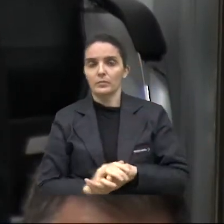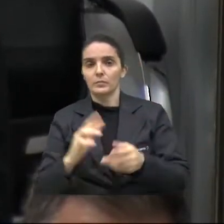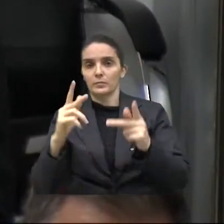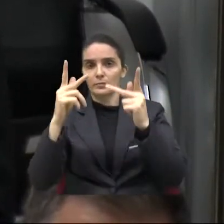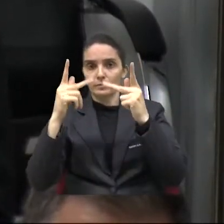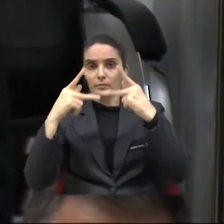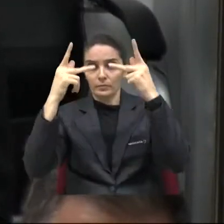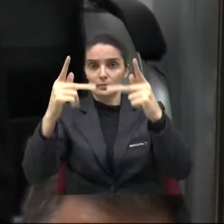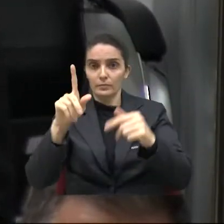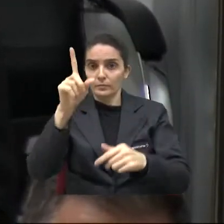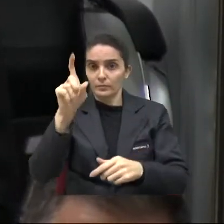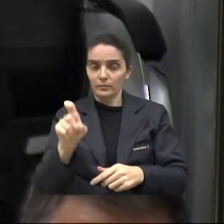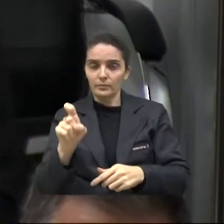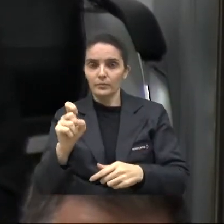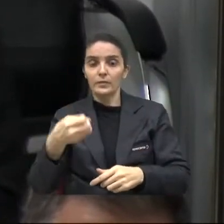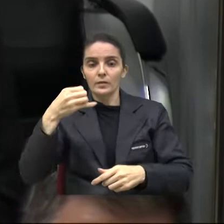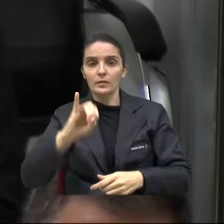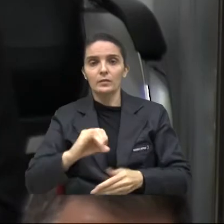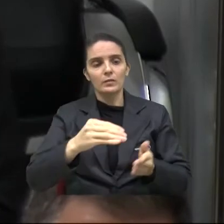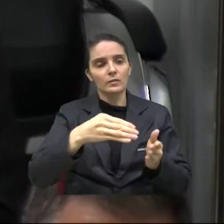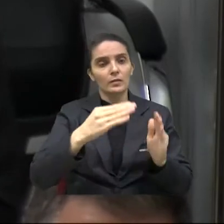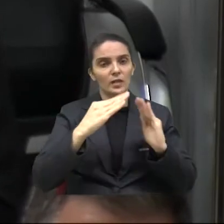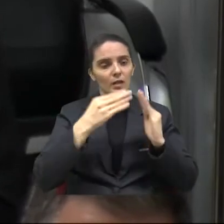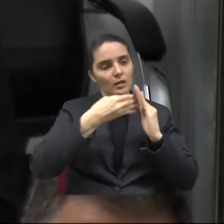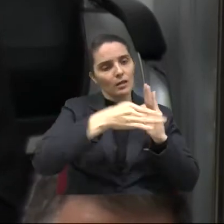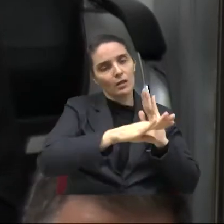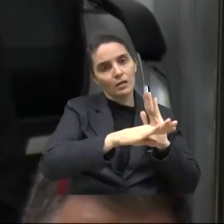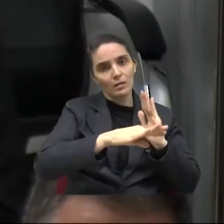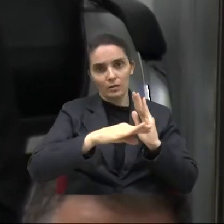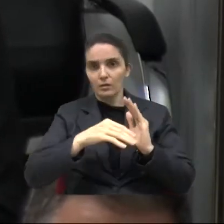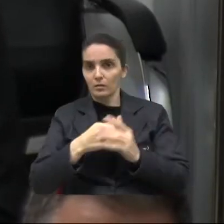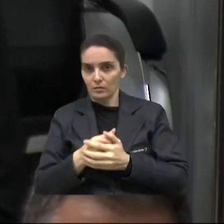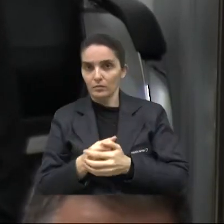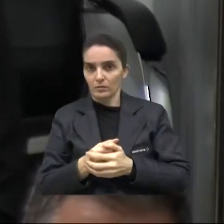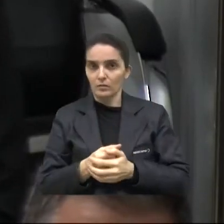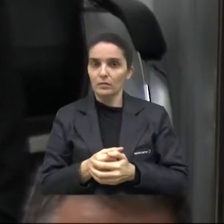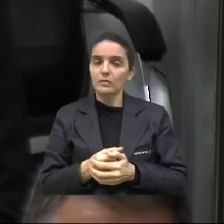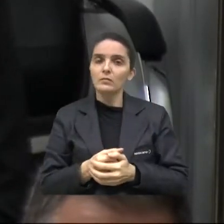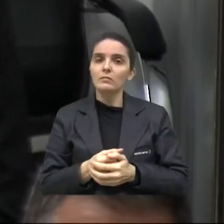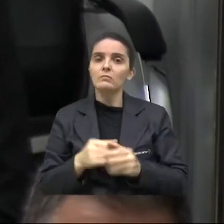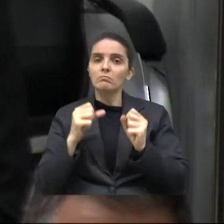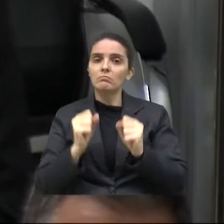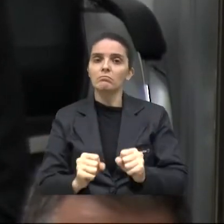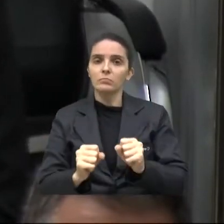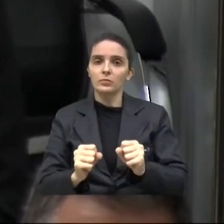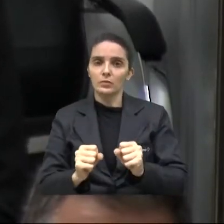filho do lar familiar em razão à sua orientação sexual e identidade de gênero gera,